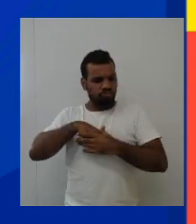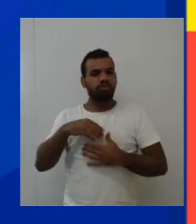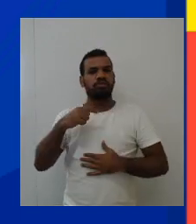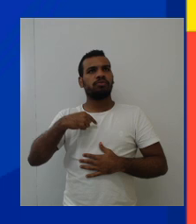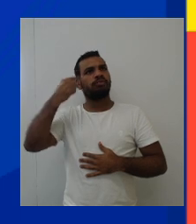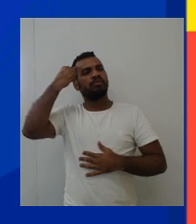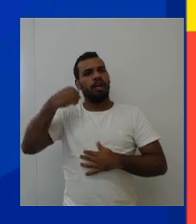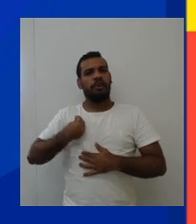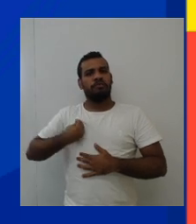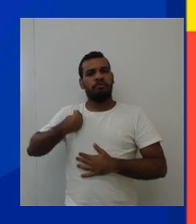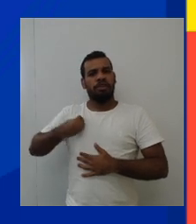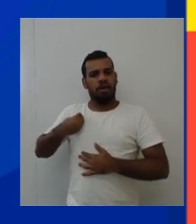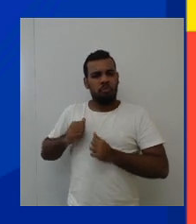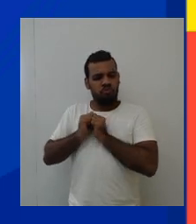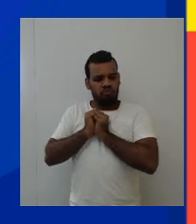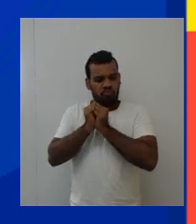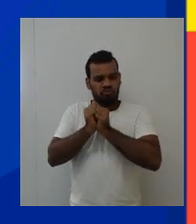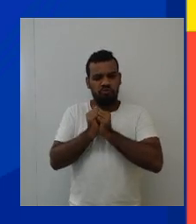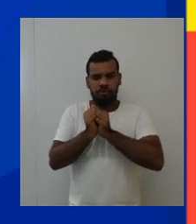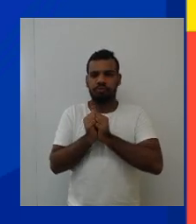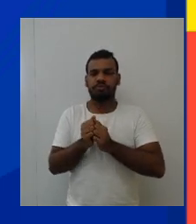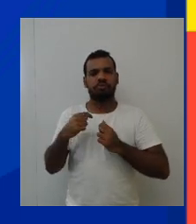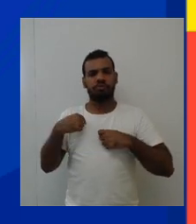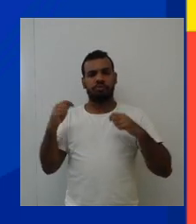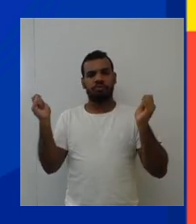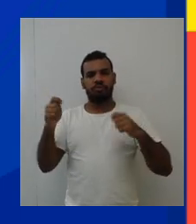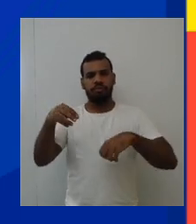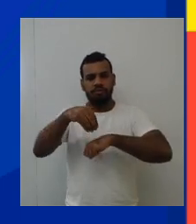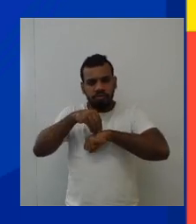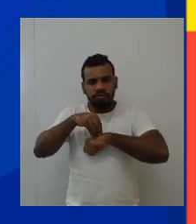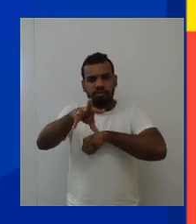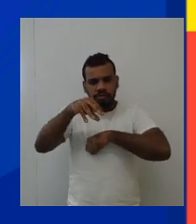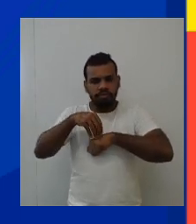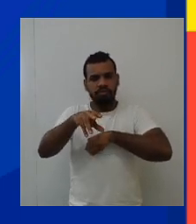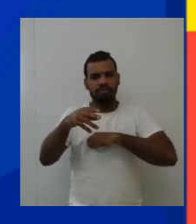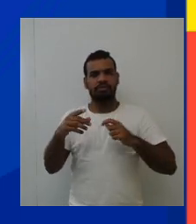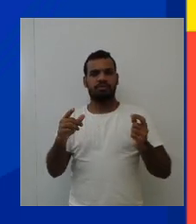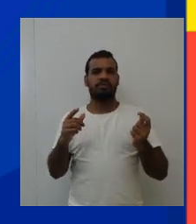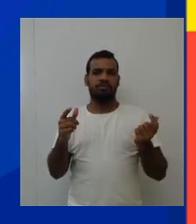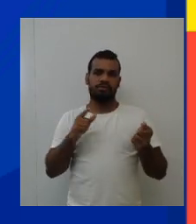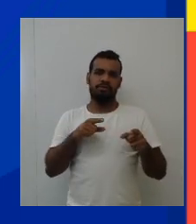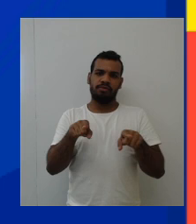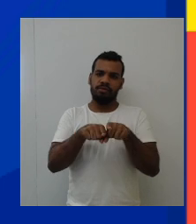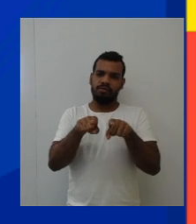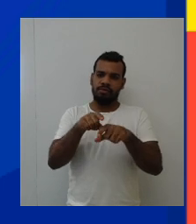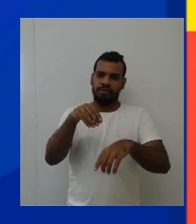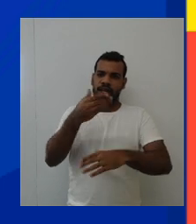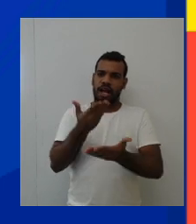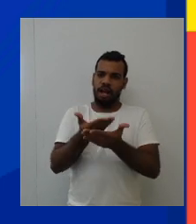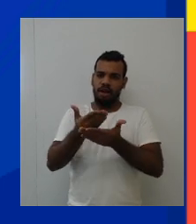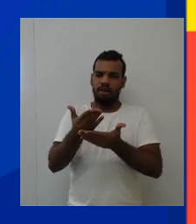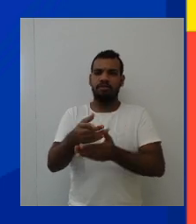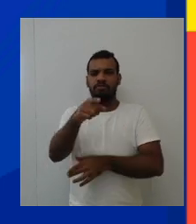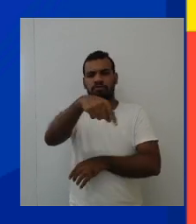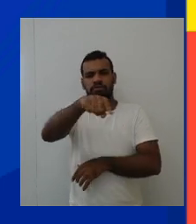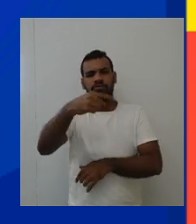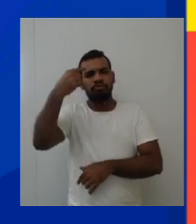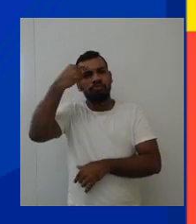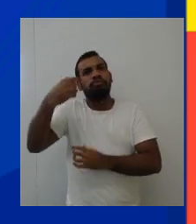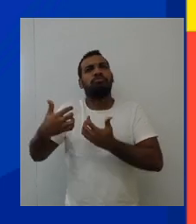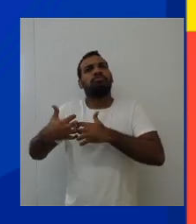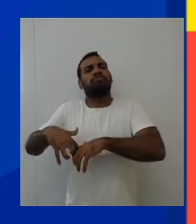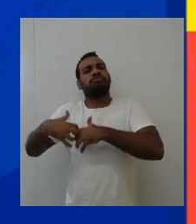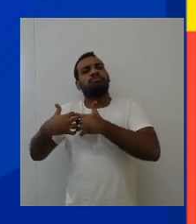possibilitado essa presença, né, transposto essa presença também para as minhas aulas, para que você possa refletir um